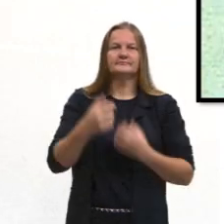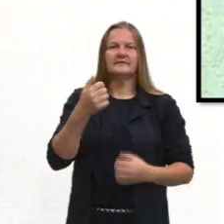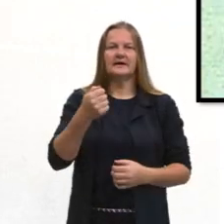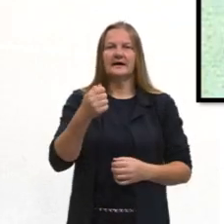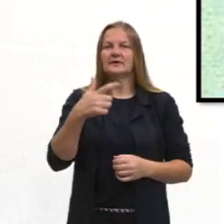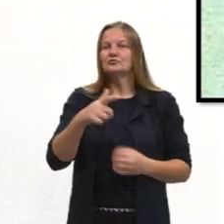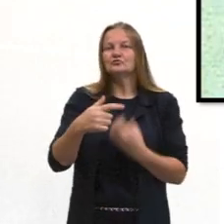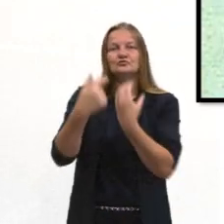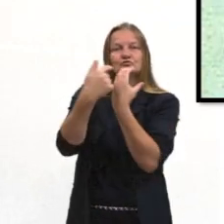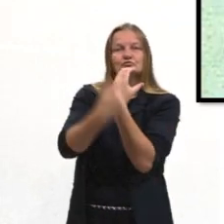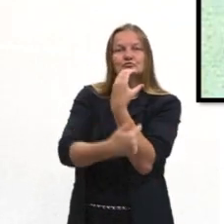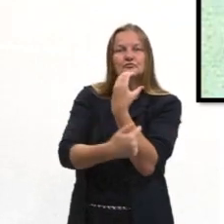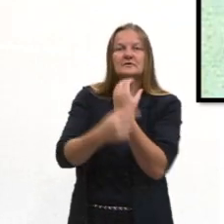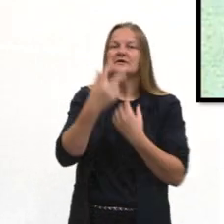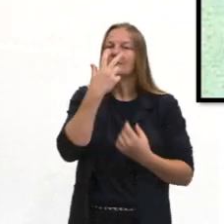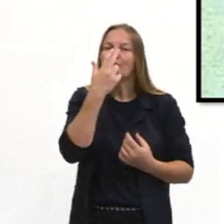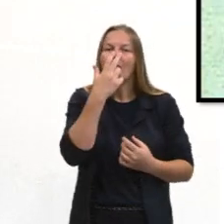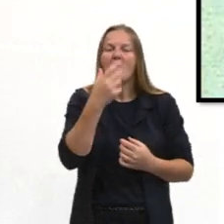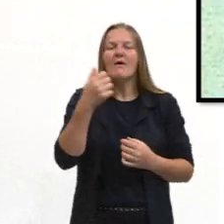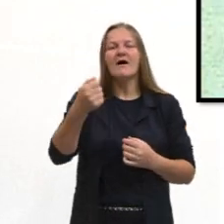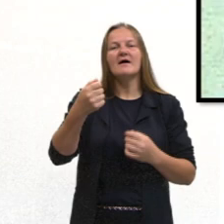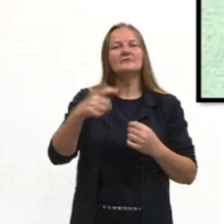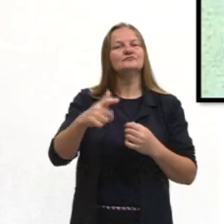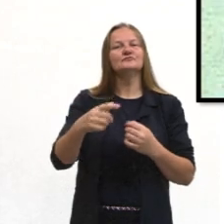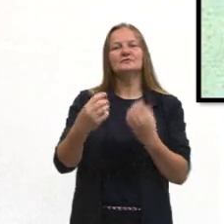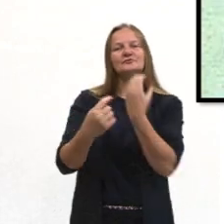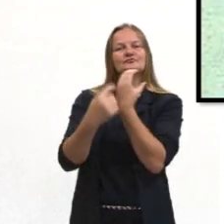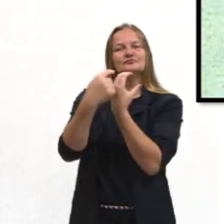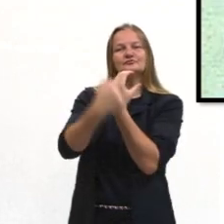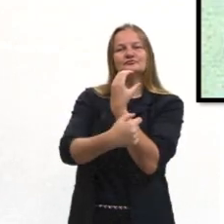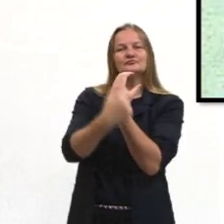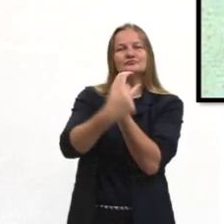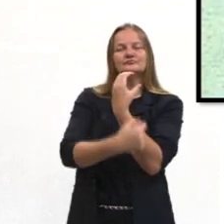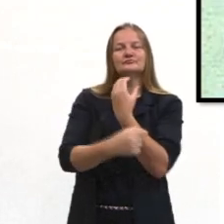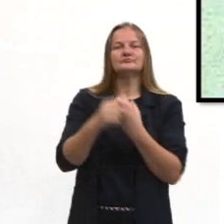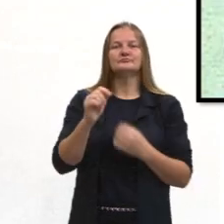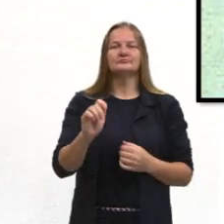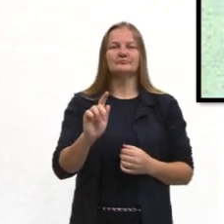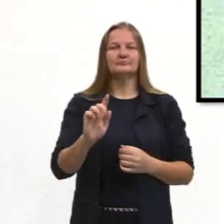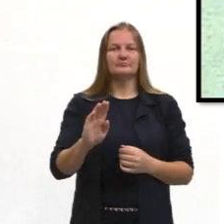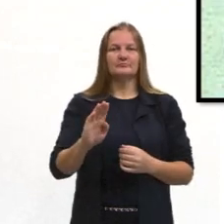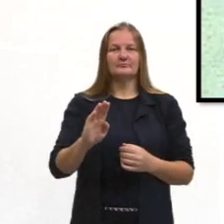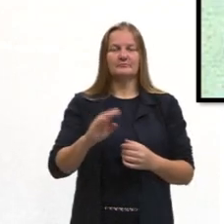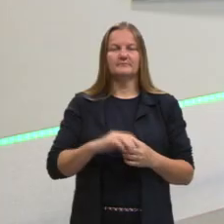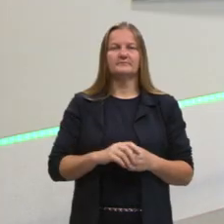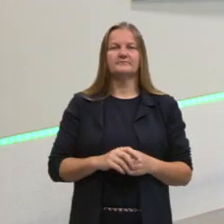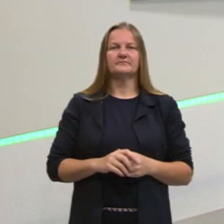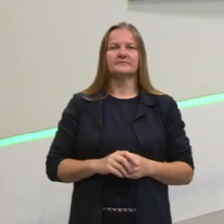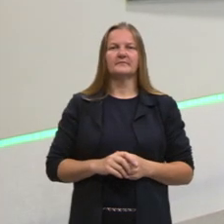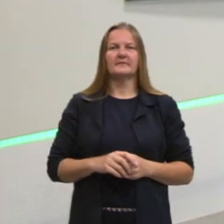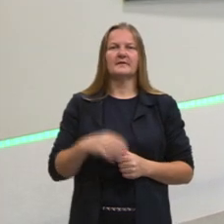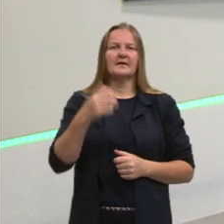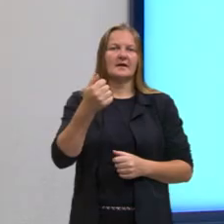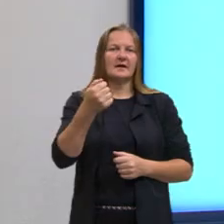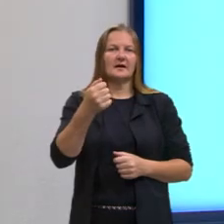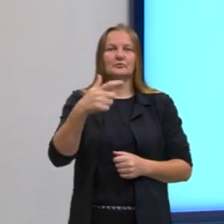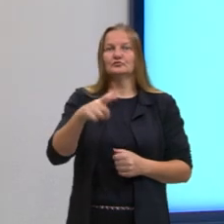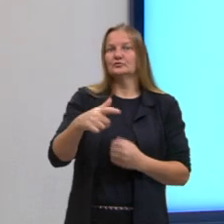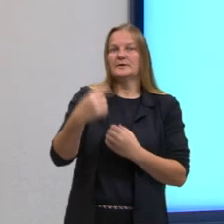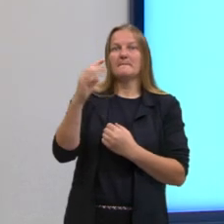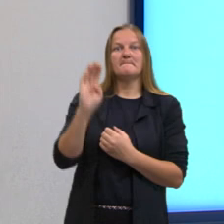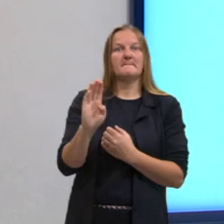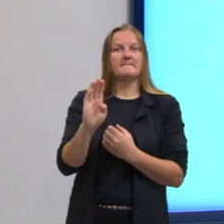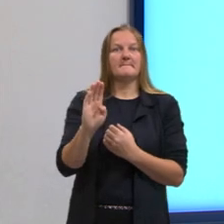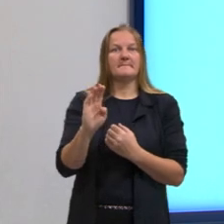que a não Contender equivale a dizer que bebê não está continuar repetindo dizer que a não